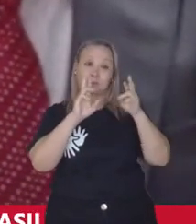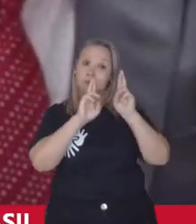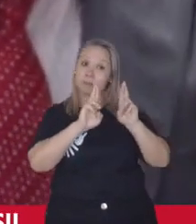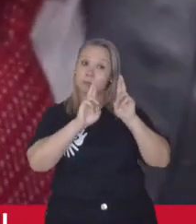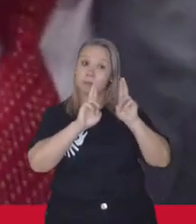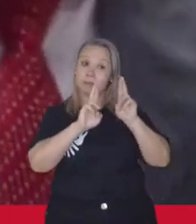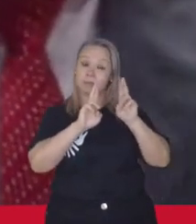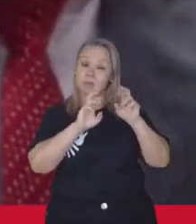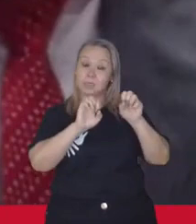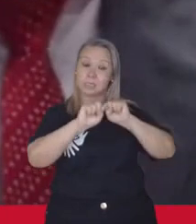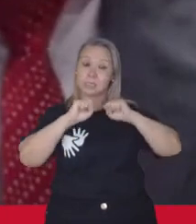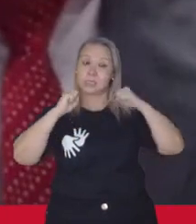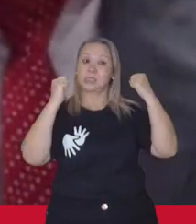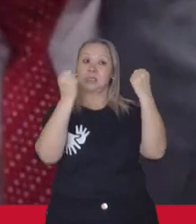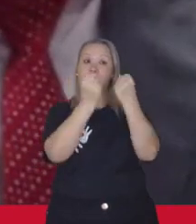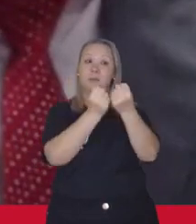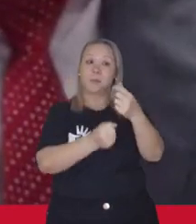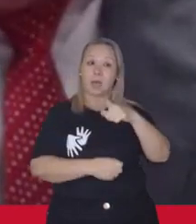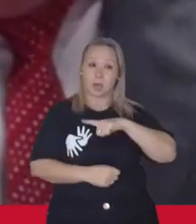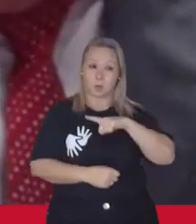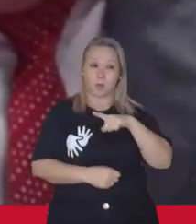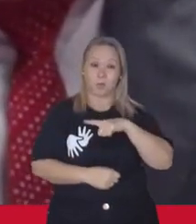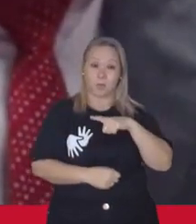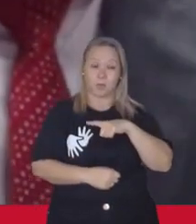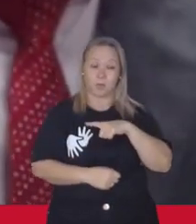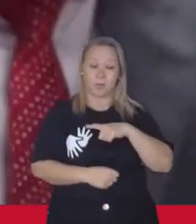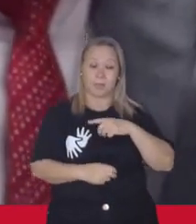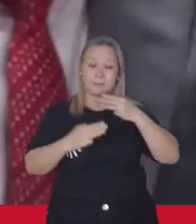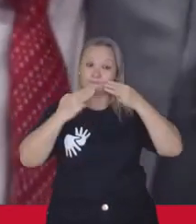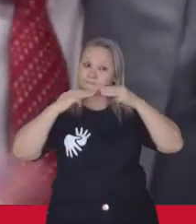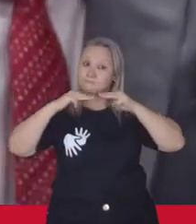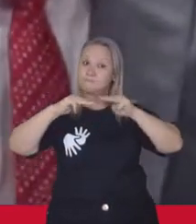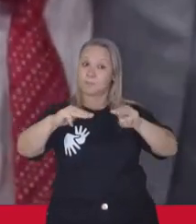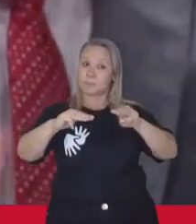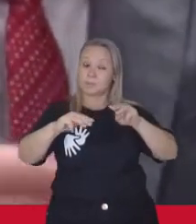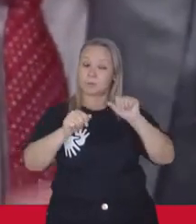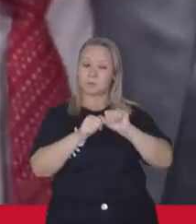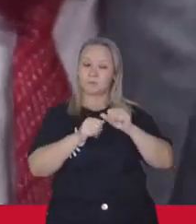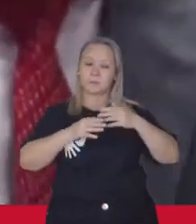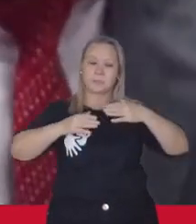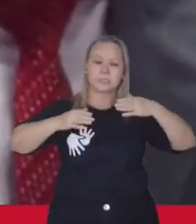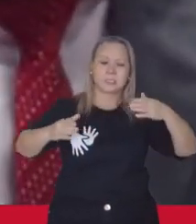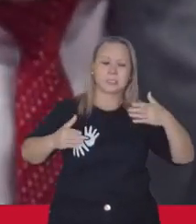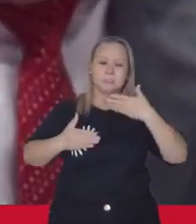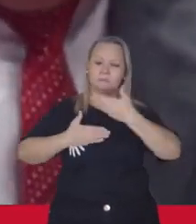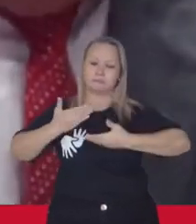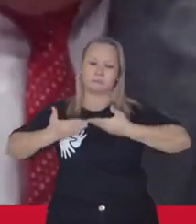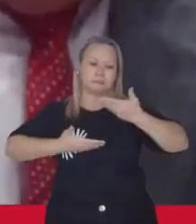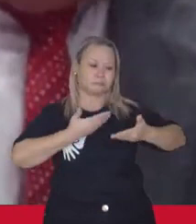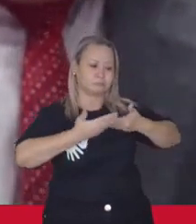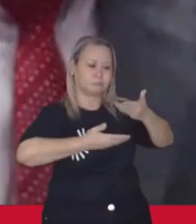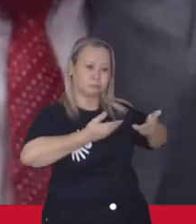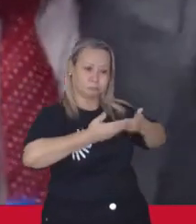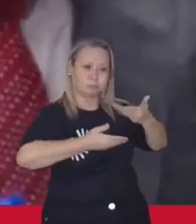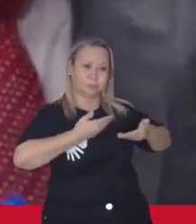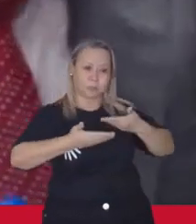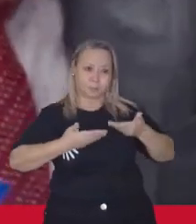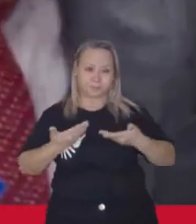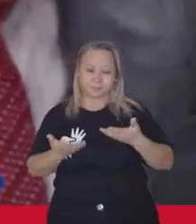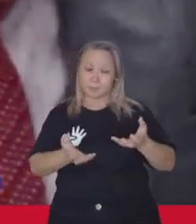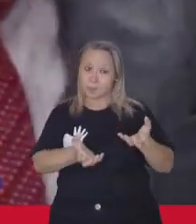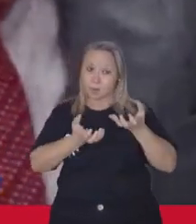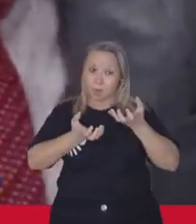esse seminário ele tem esta missão de fazer essa grande integração. Quero